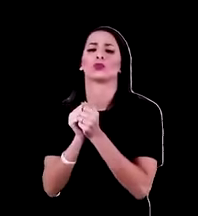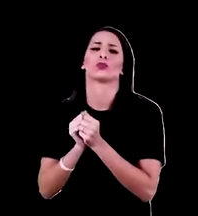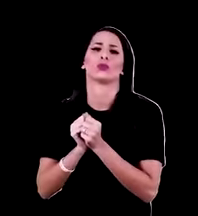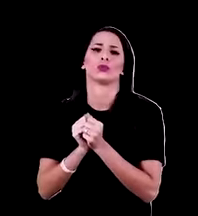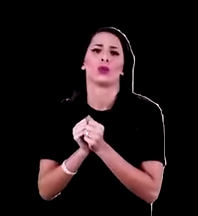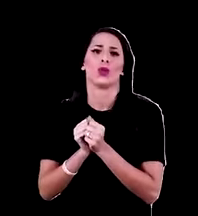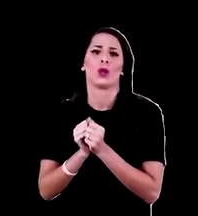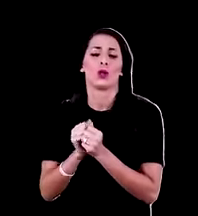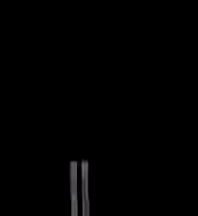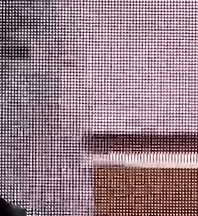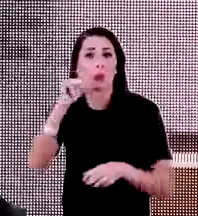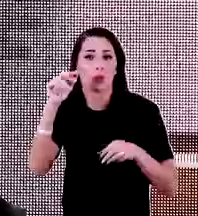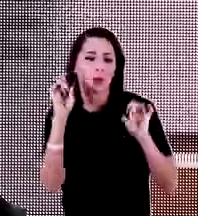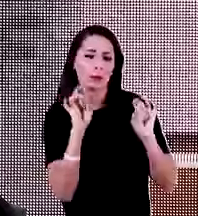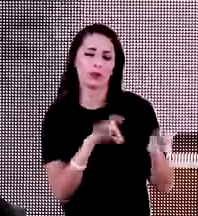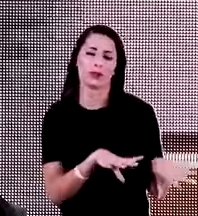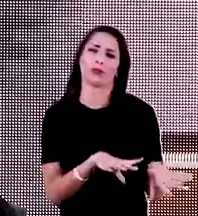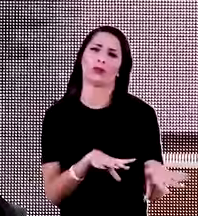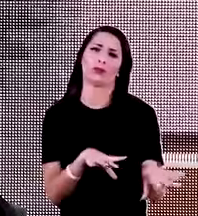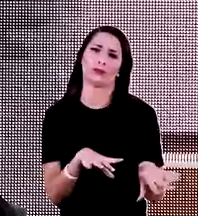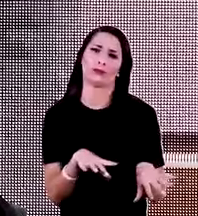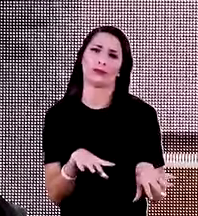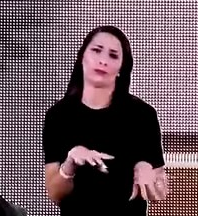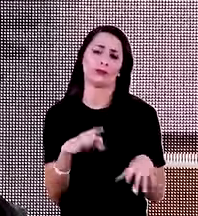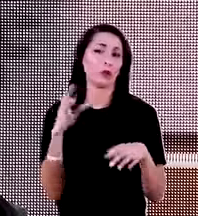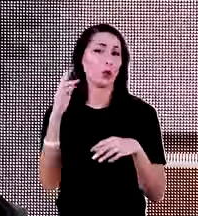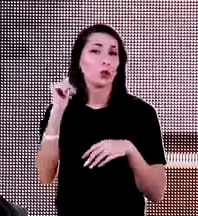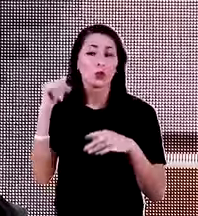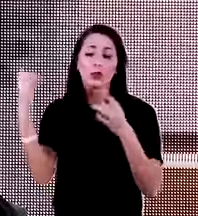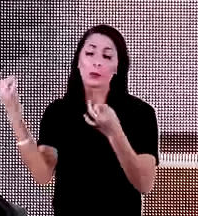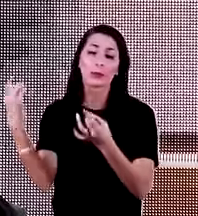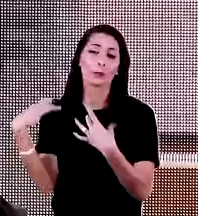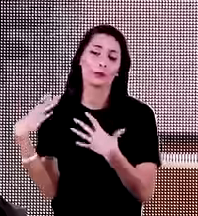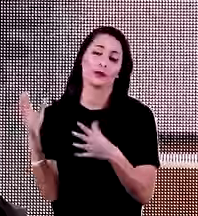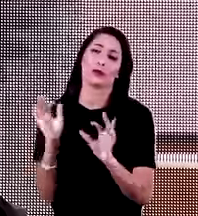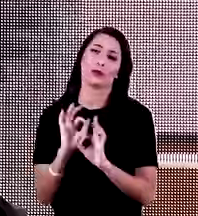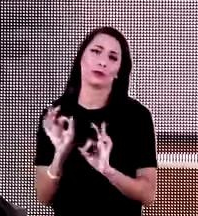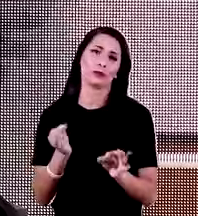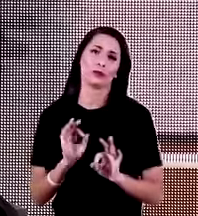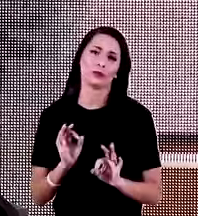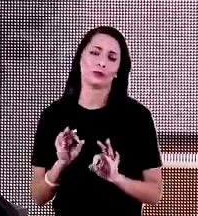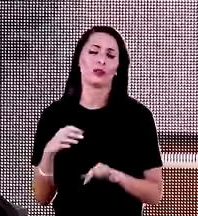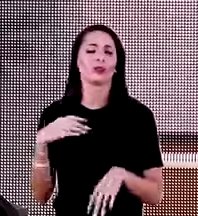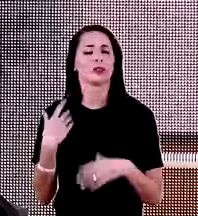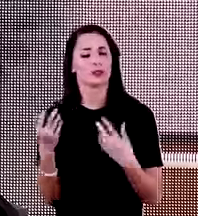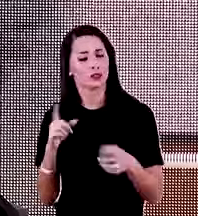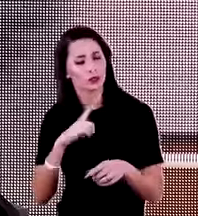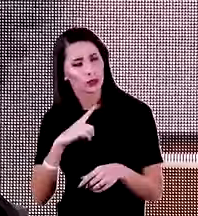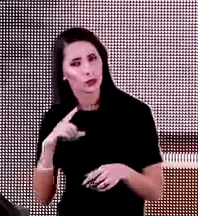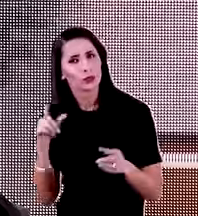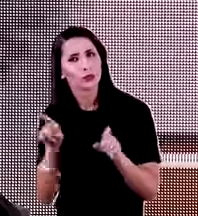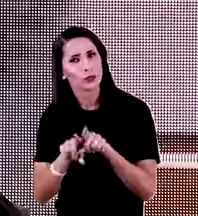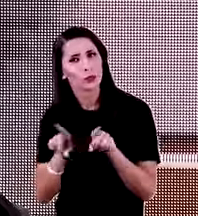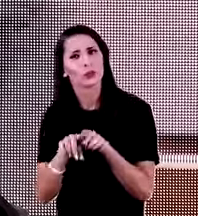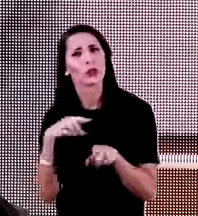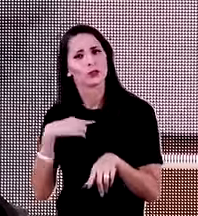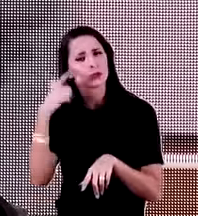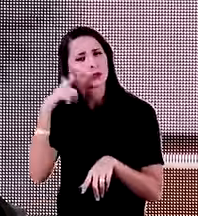abandonou. E também consigo me lembrar daqueles que não estavam no momento que a gente mais precisava.